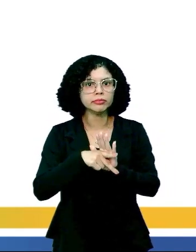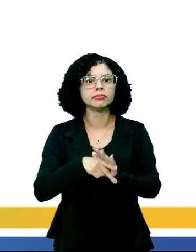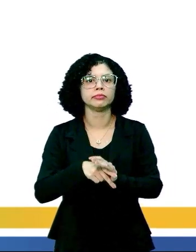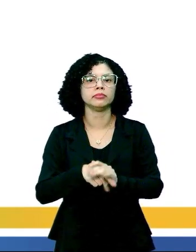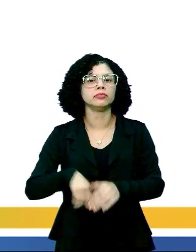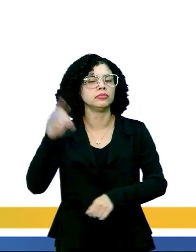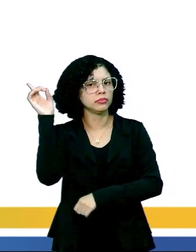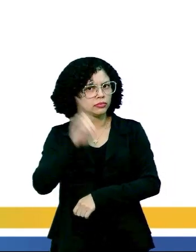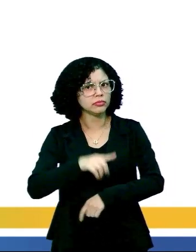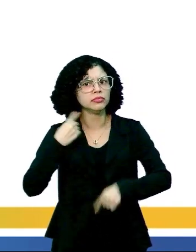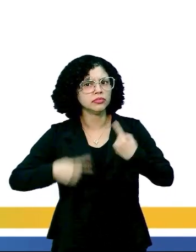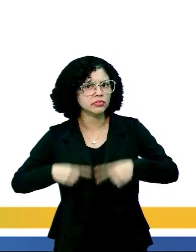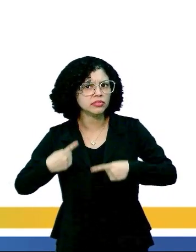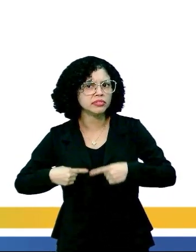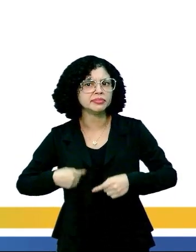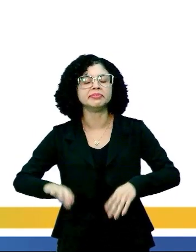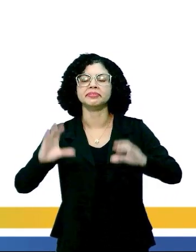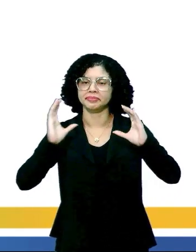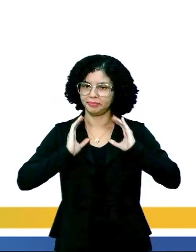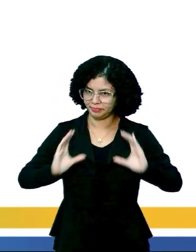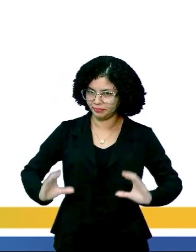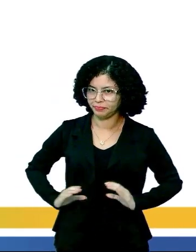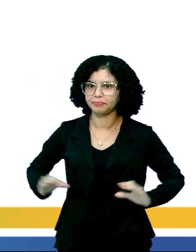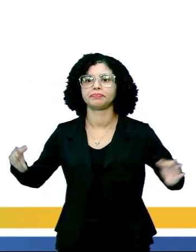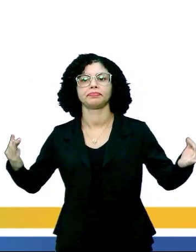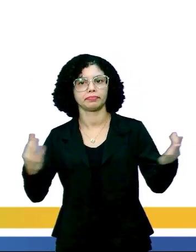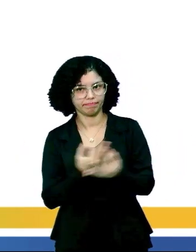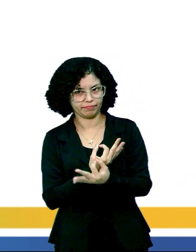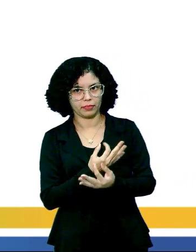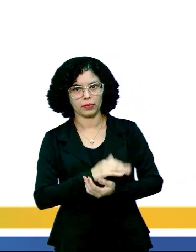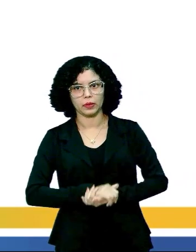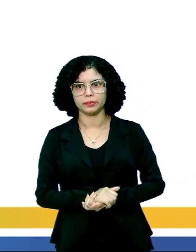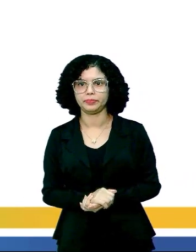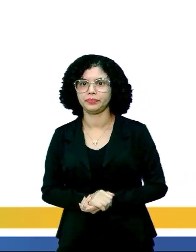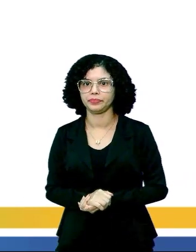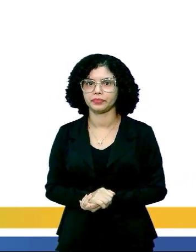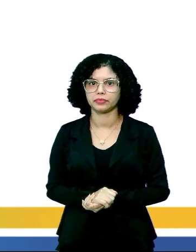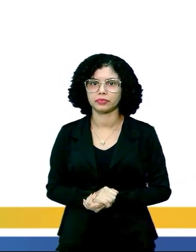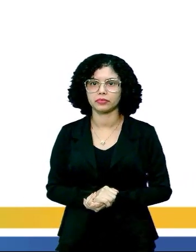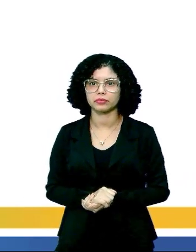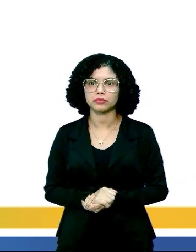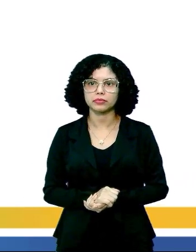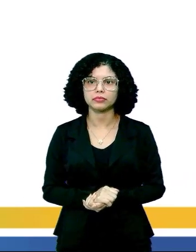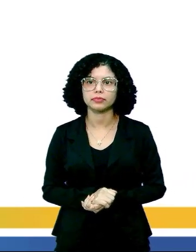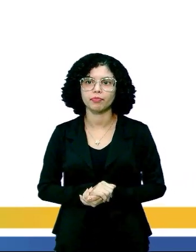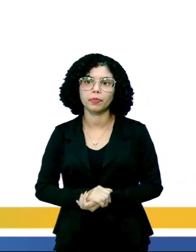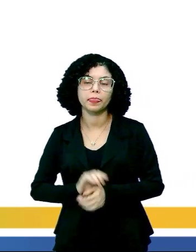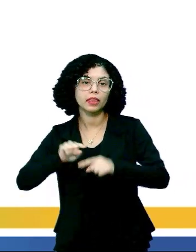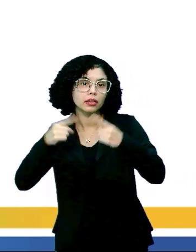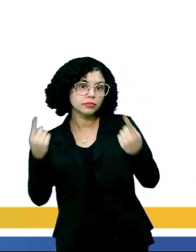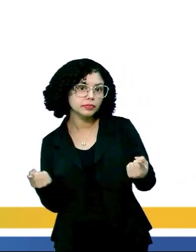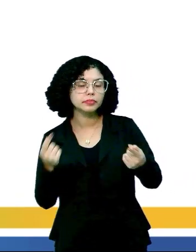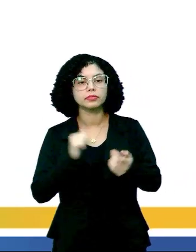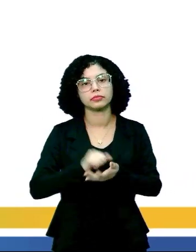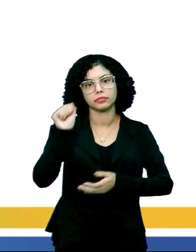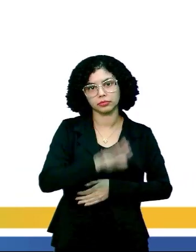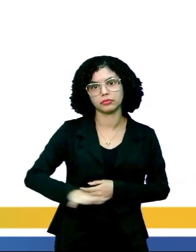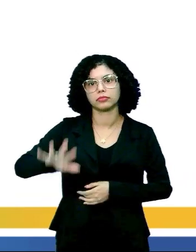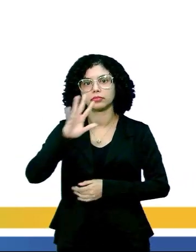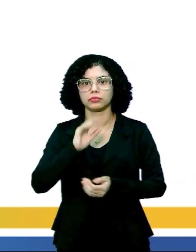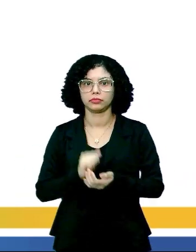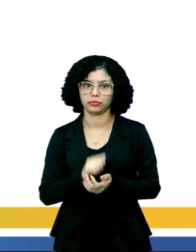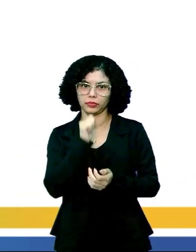brasileira precisa atender a requisitos para exercer os direitos políticos, cidadania plena. Portanto,